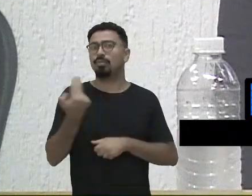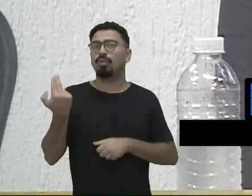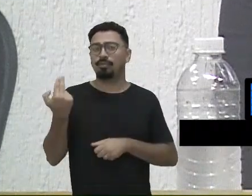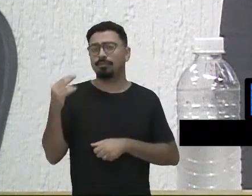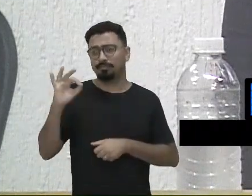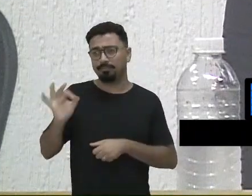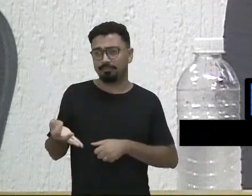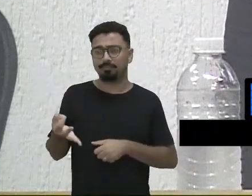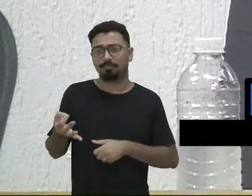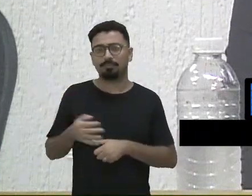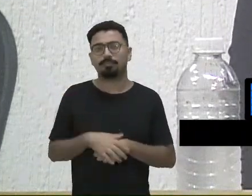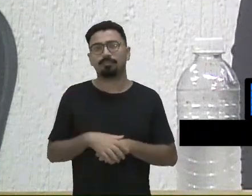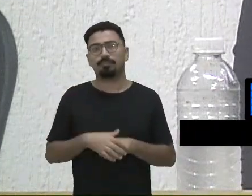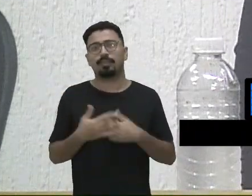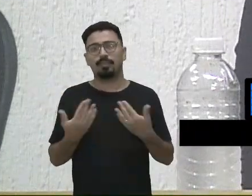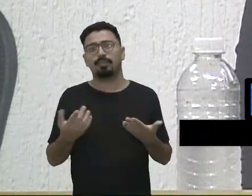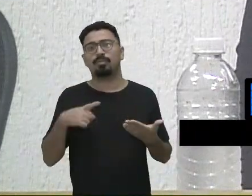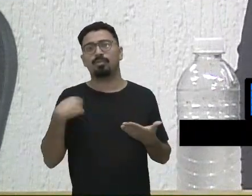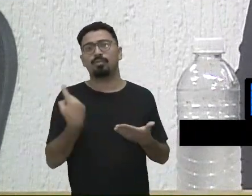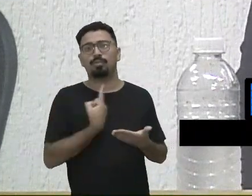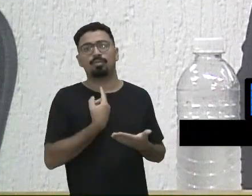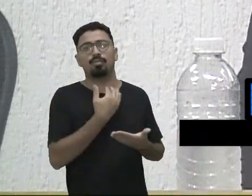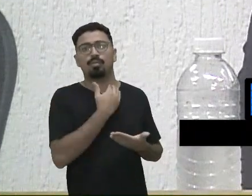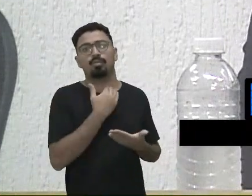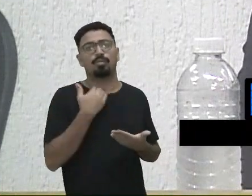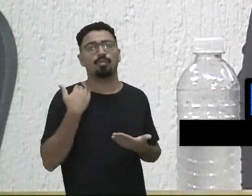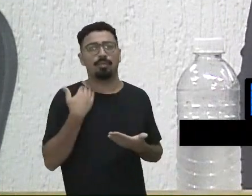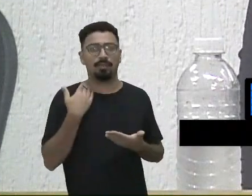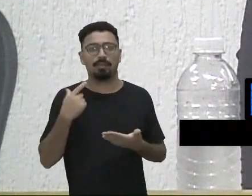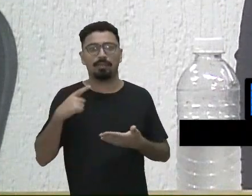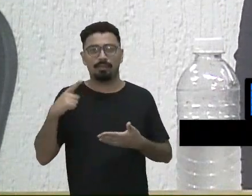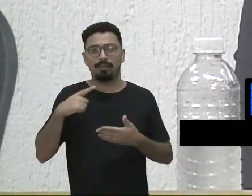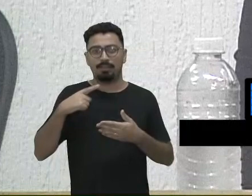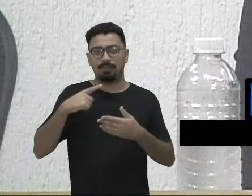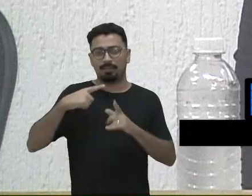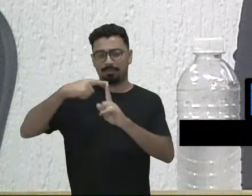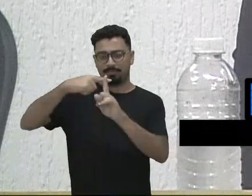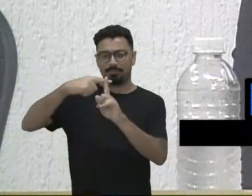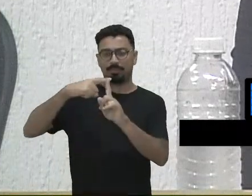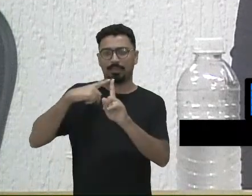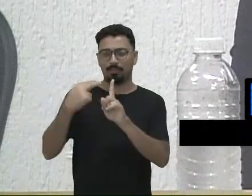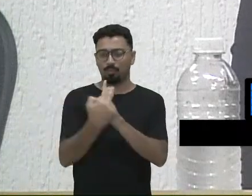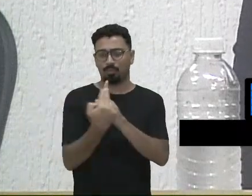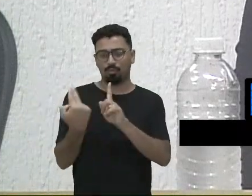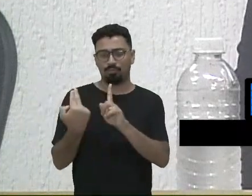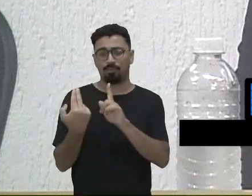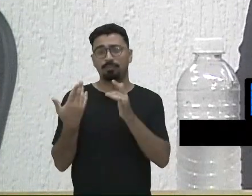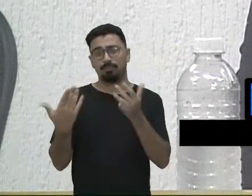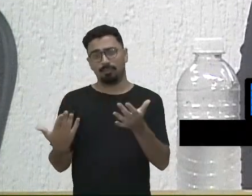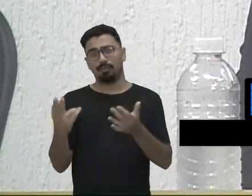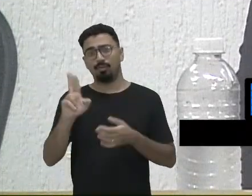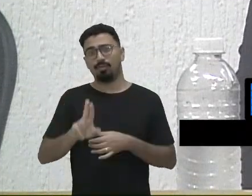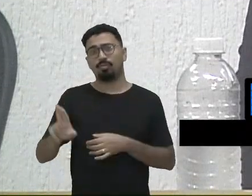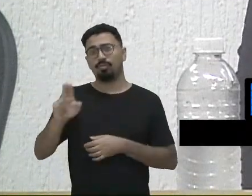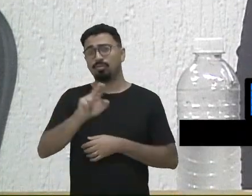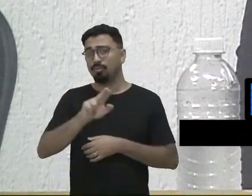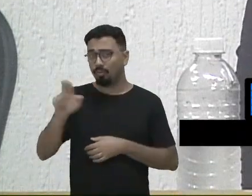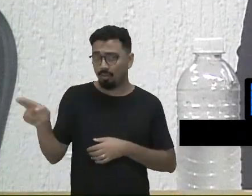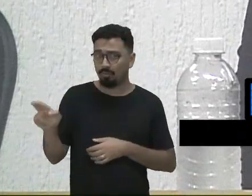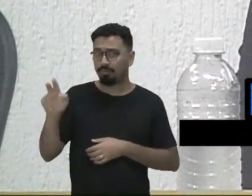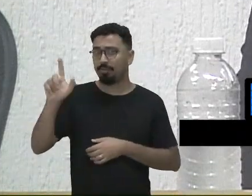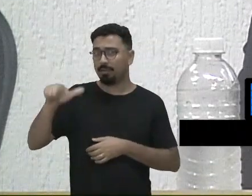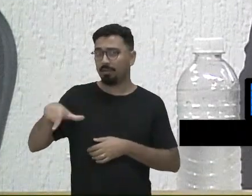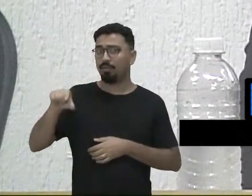é? Quando a gente morre, na nossa lápide, tem um nome. O uso do nome é um